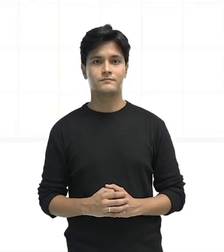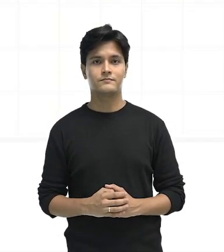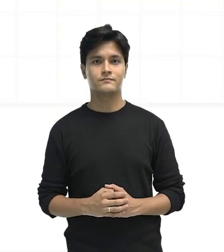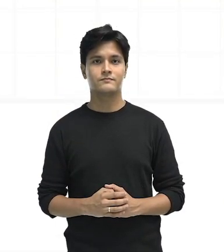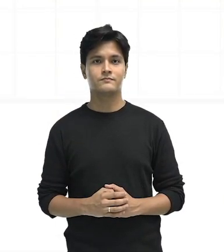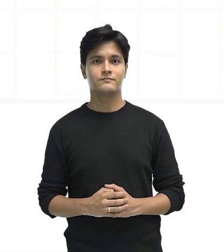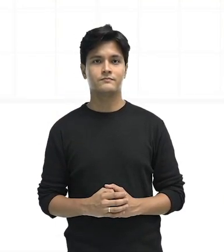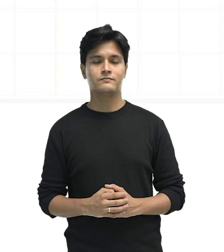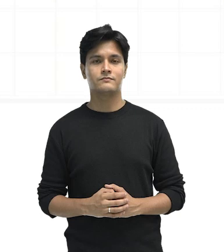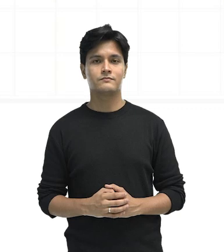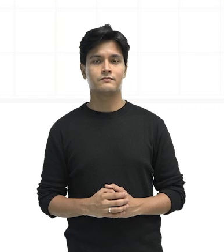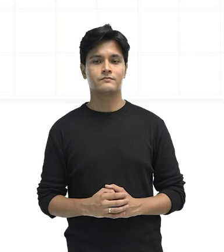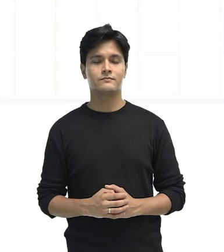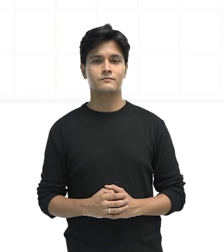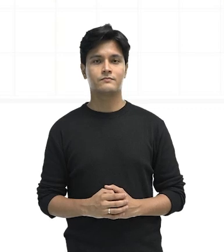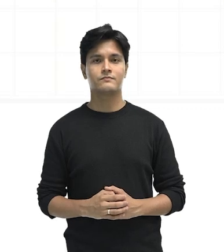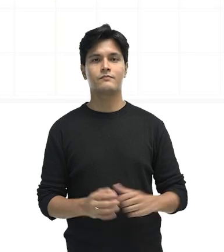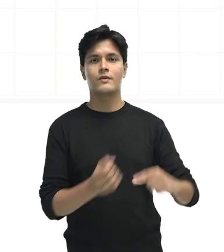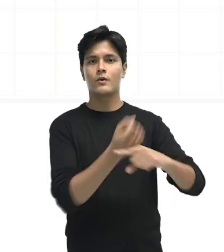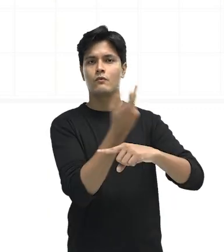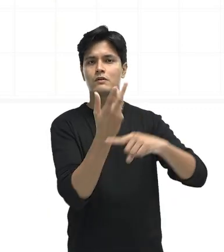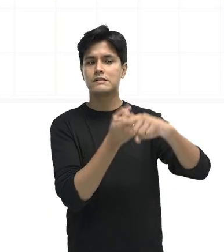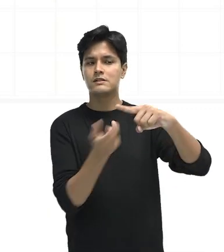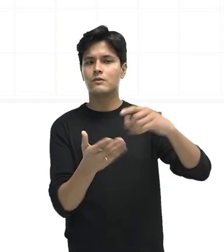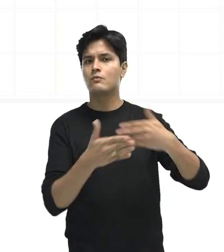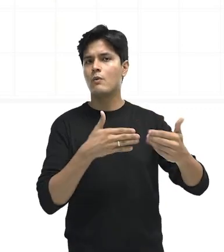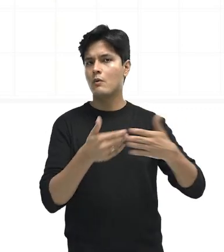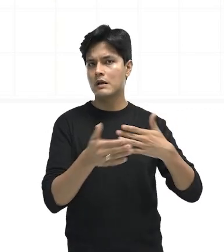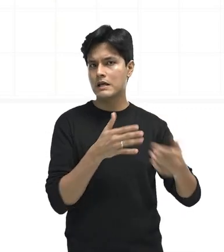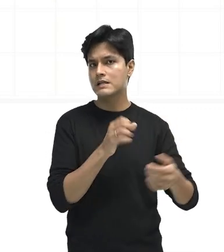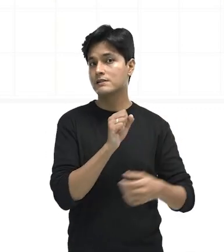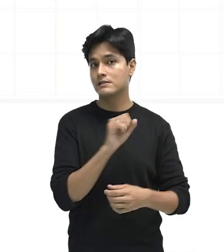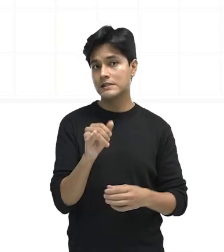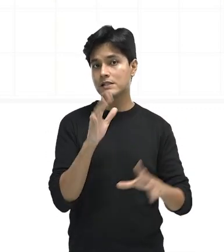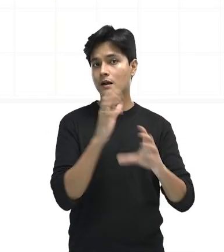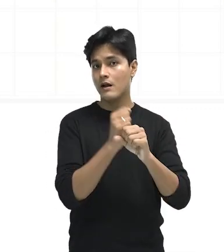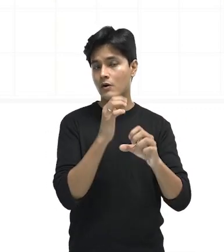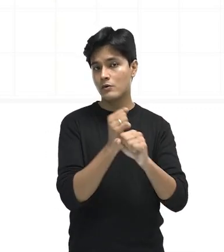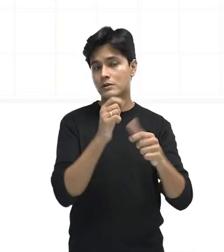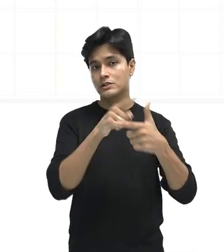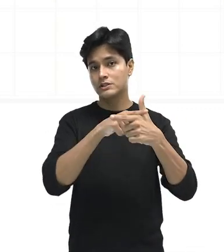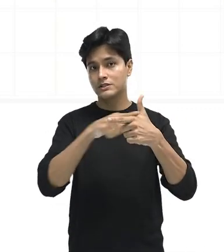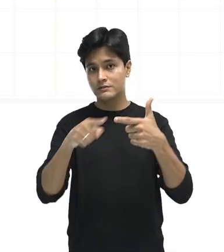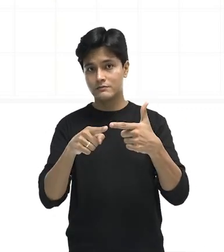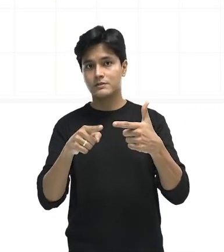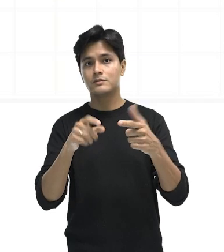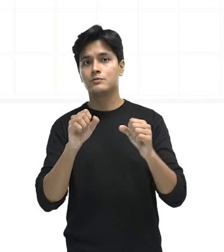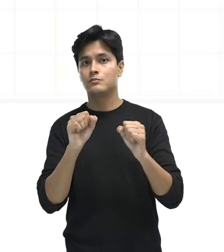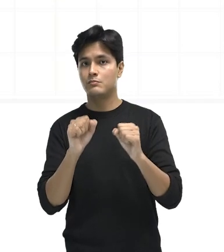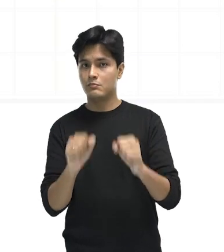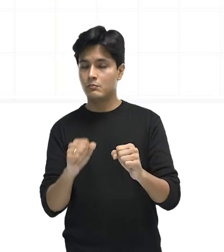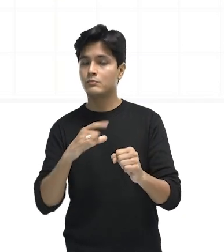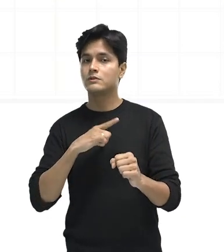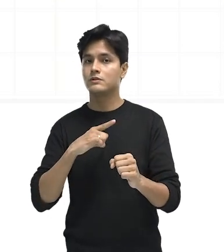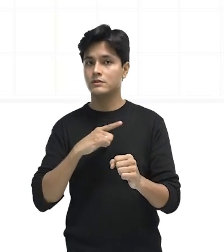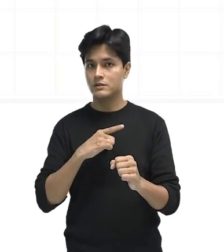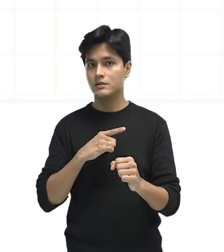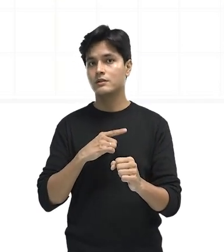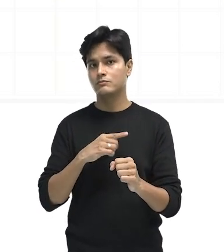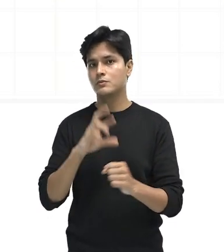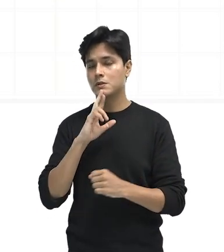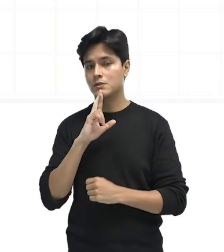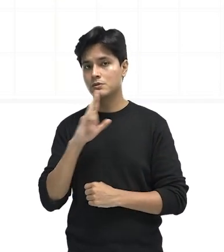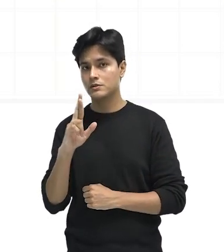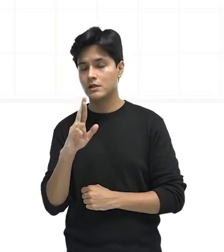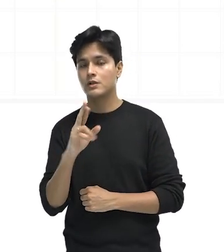Qualquer fração que a gente divida, tá? Nós poderemos obter um